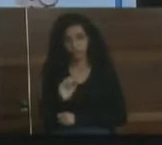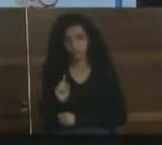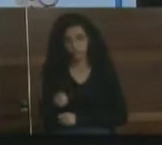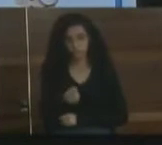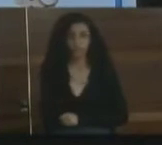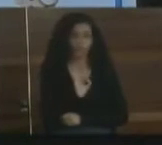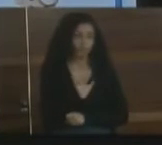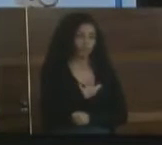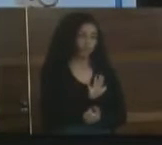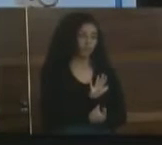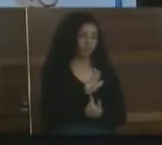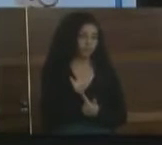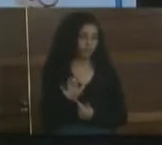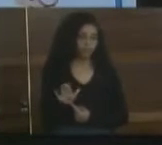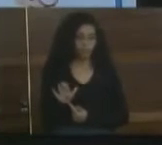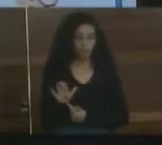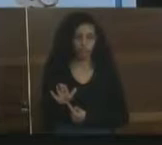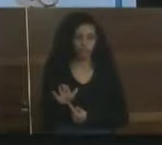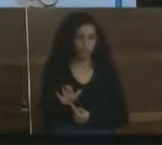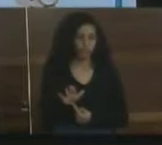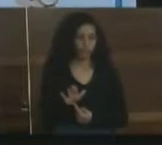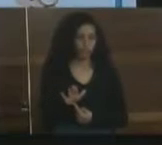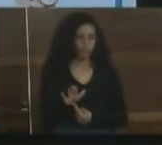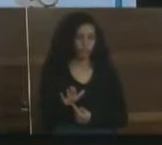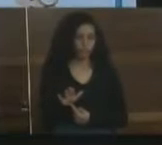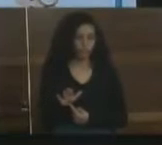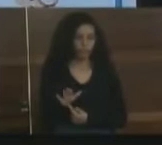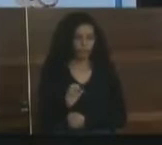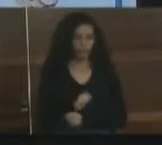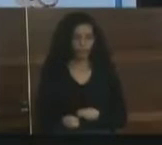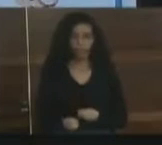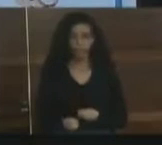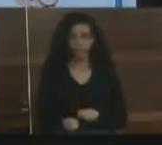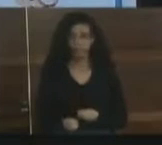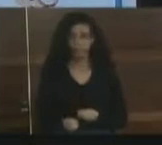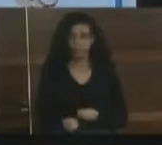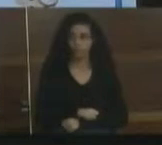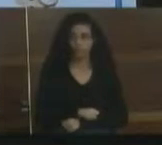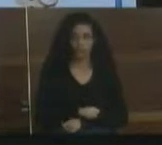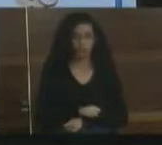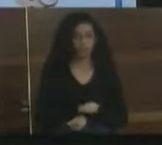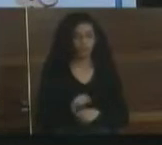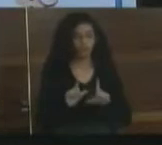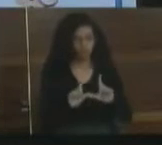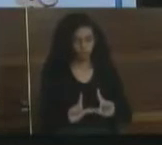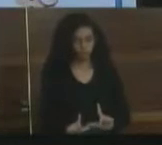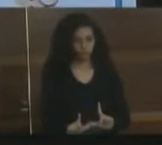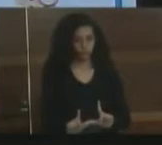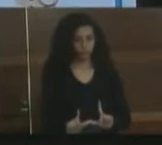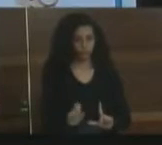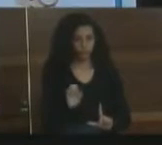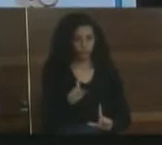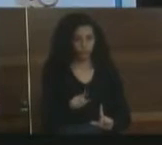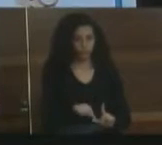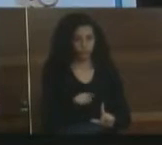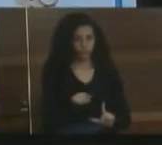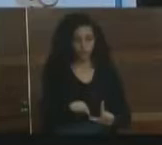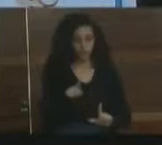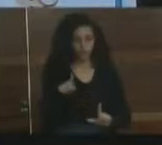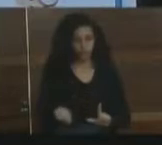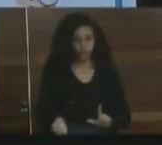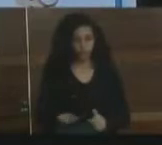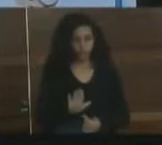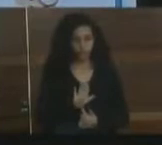só para ilustrar o é um quadro abaixo é um gráfico que